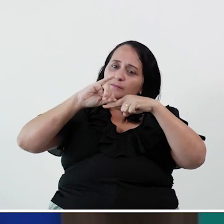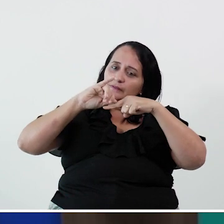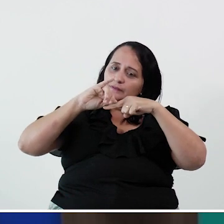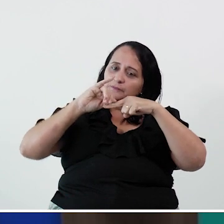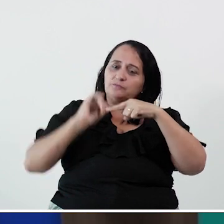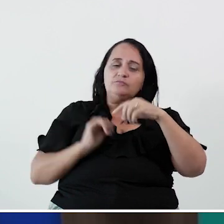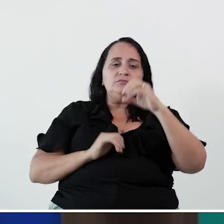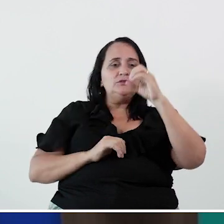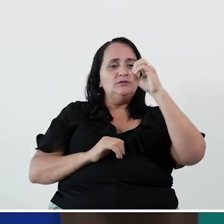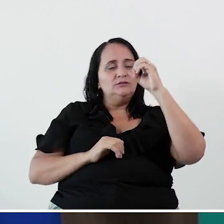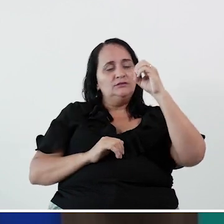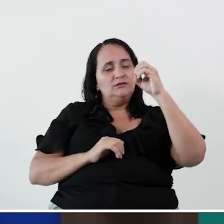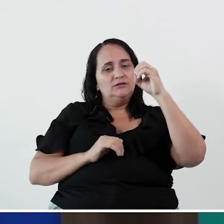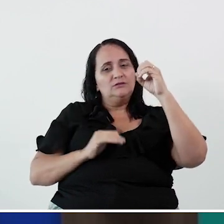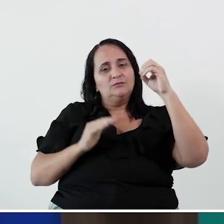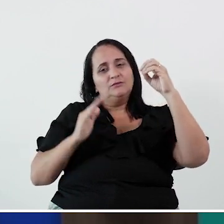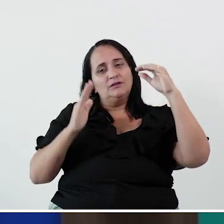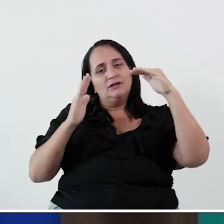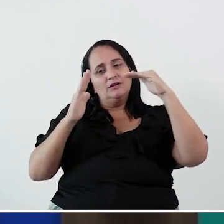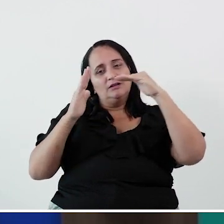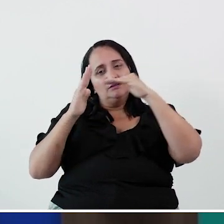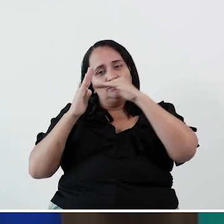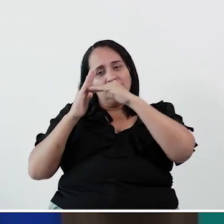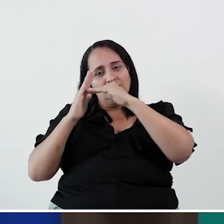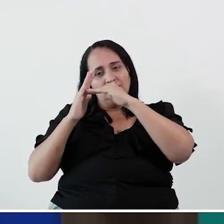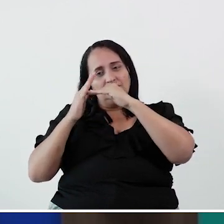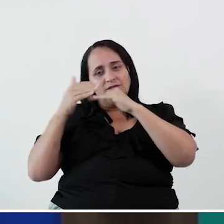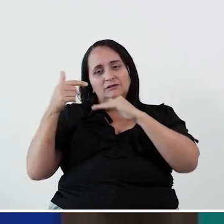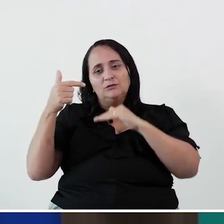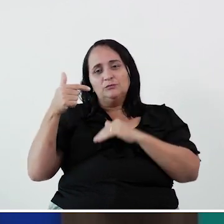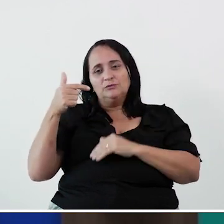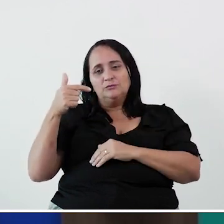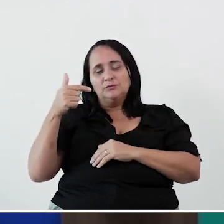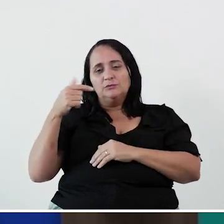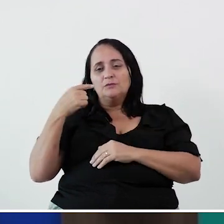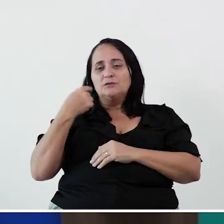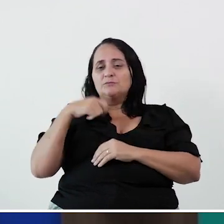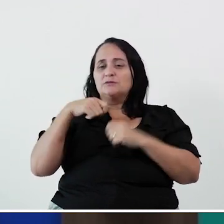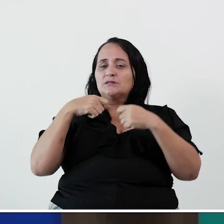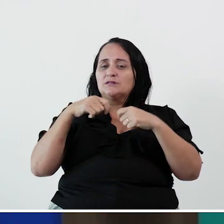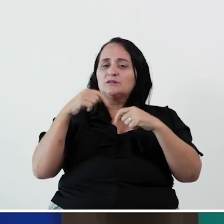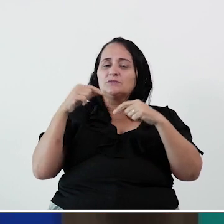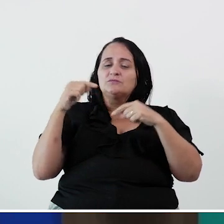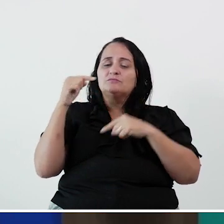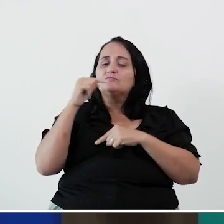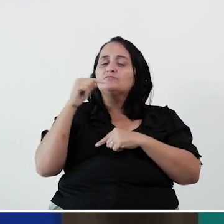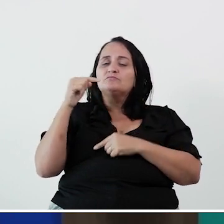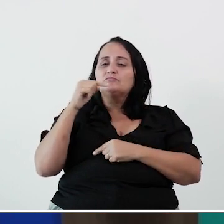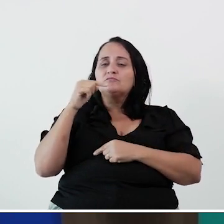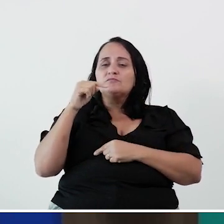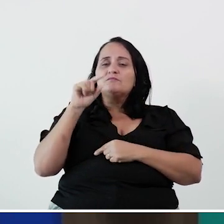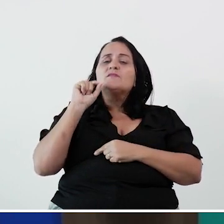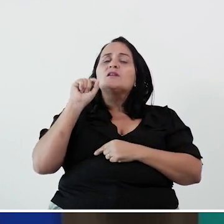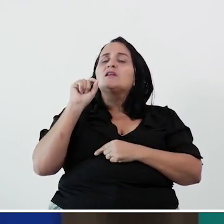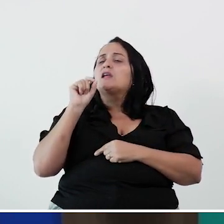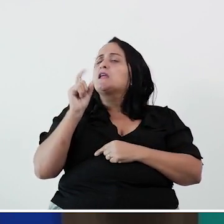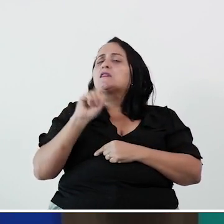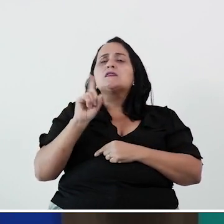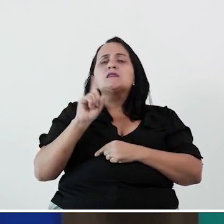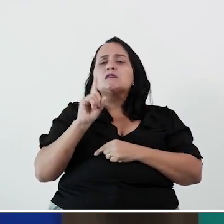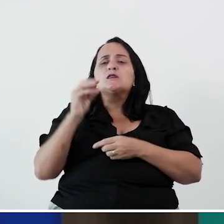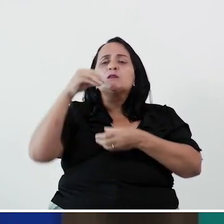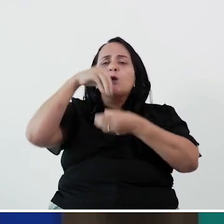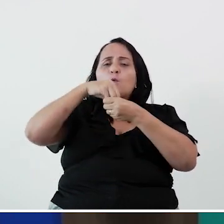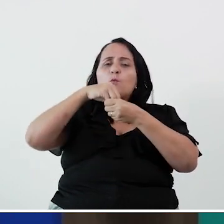0 até o período, só que eu tenho que subtrair quem não é do período. E